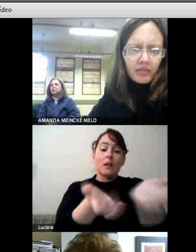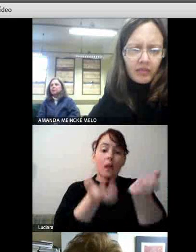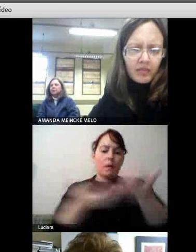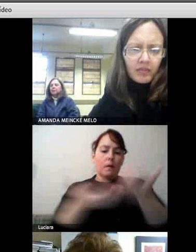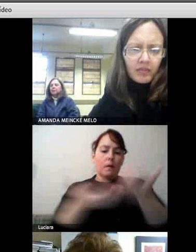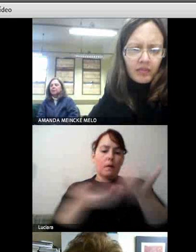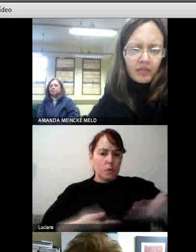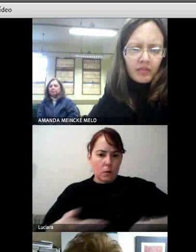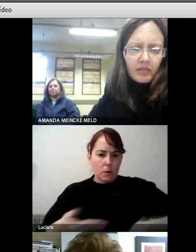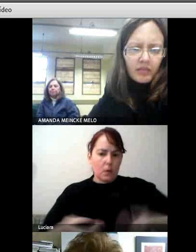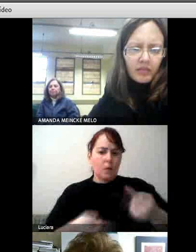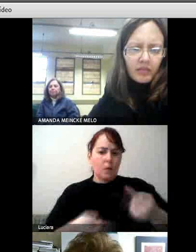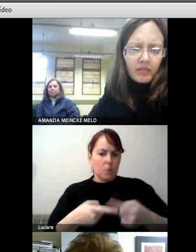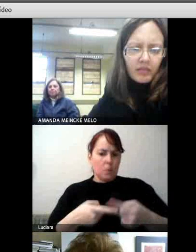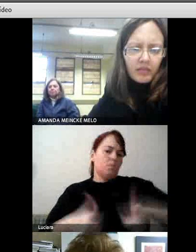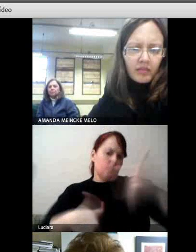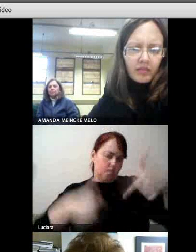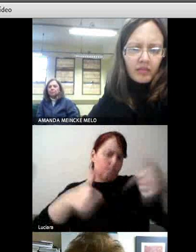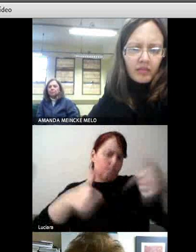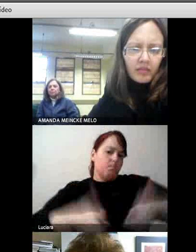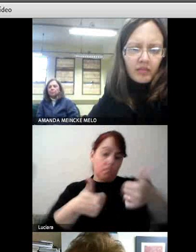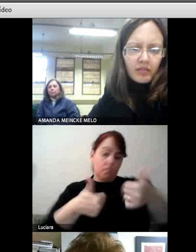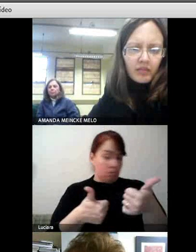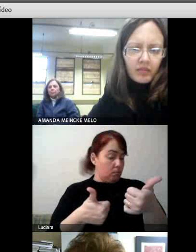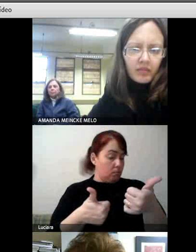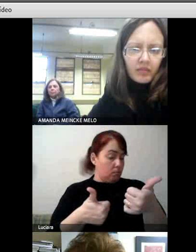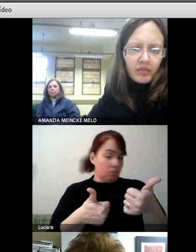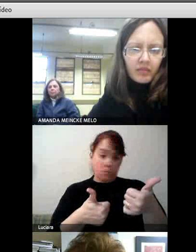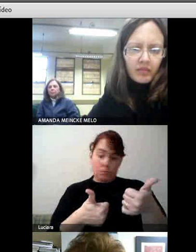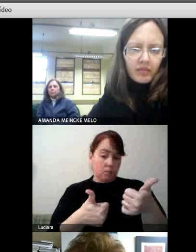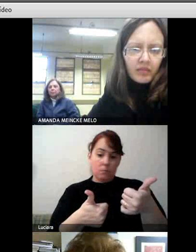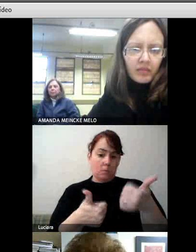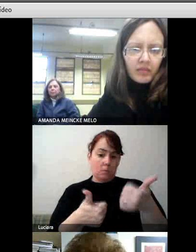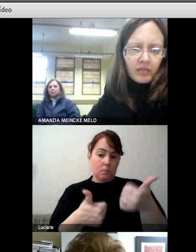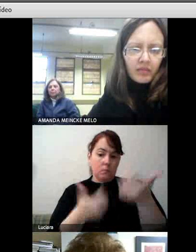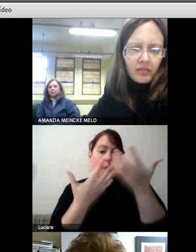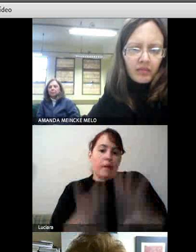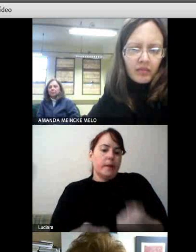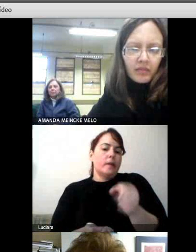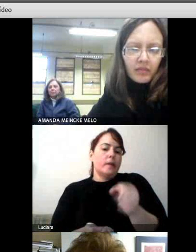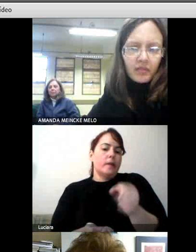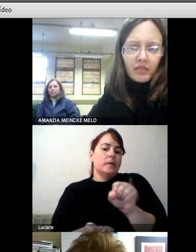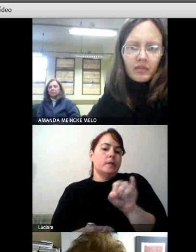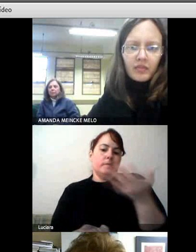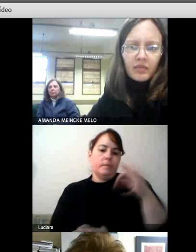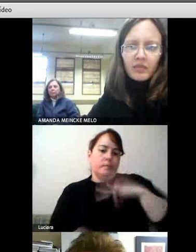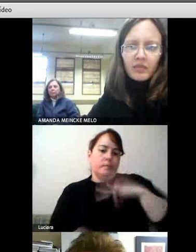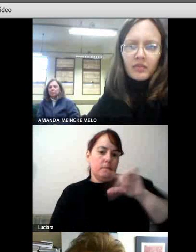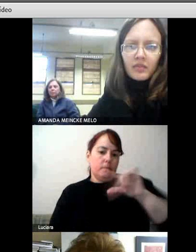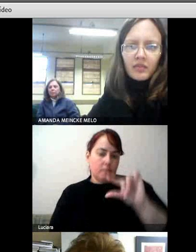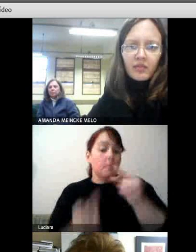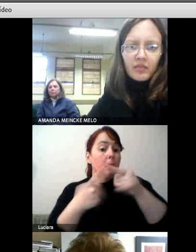trabalhando para você na empresa. Por quê? Porque a formação que ele estava propondo para a empresa era uma